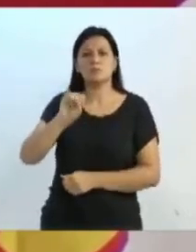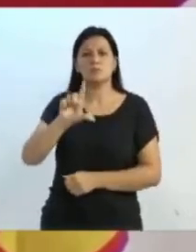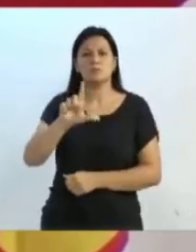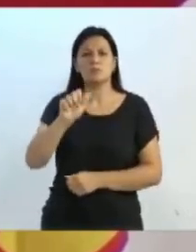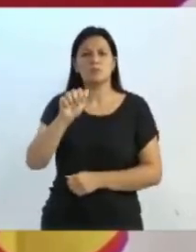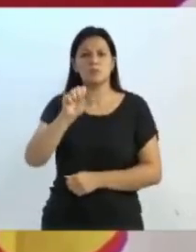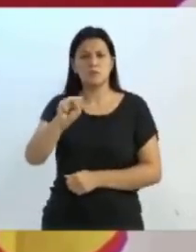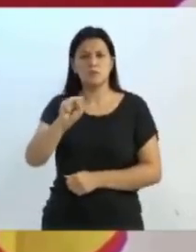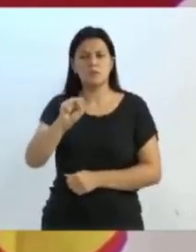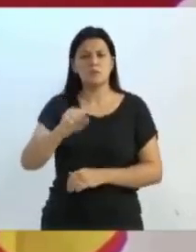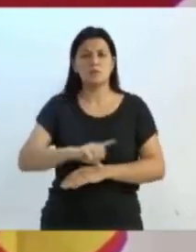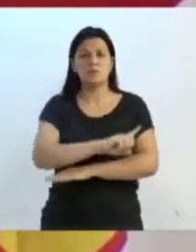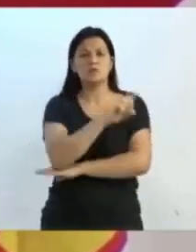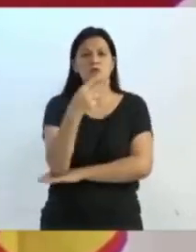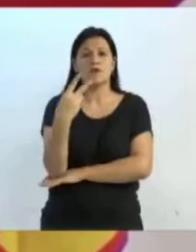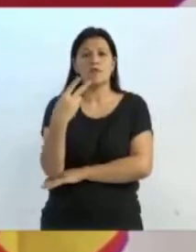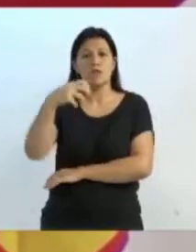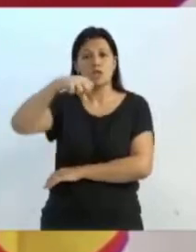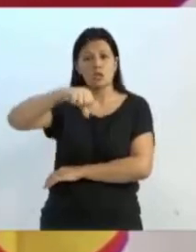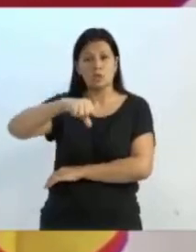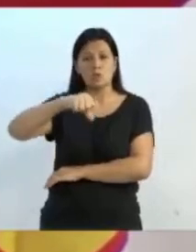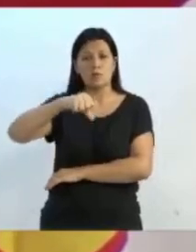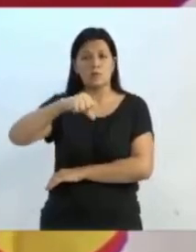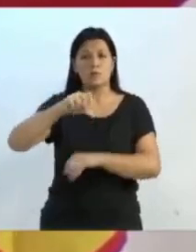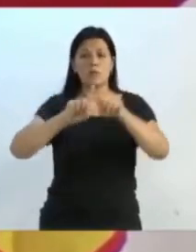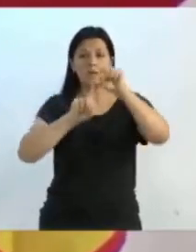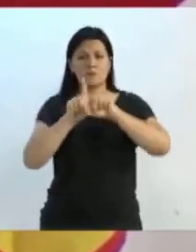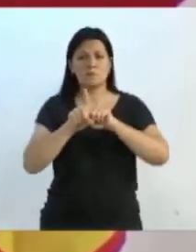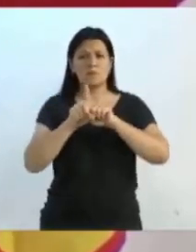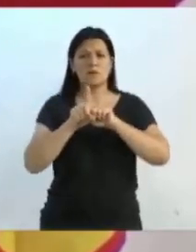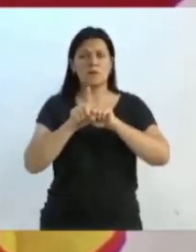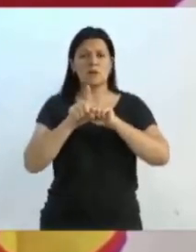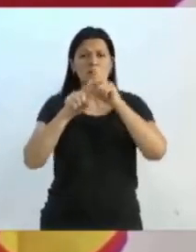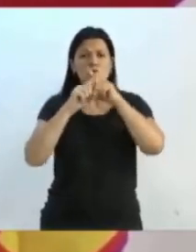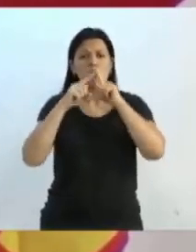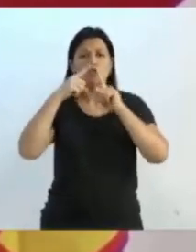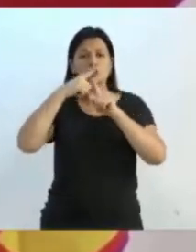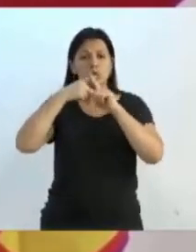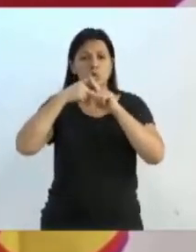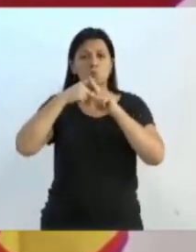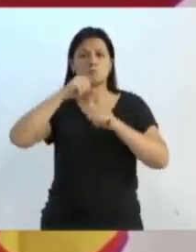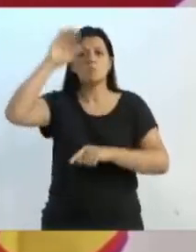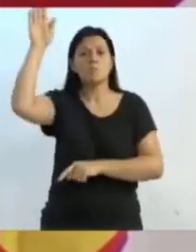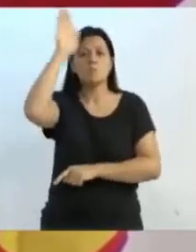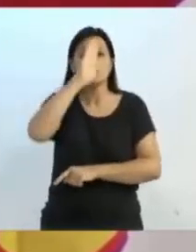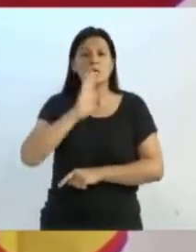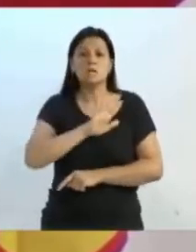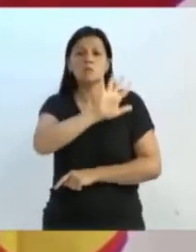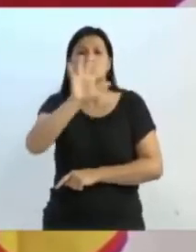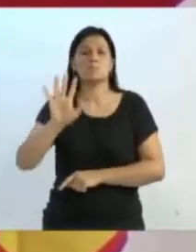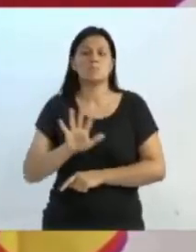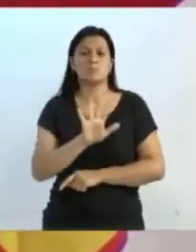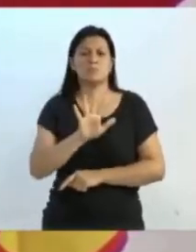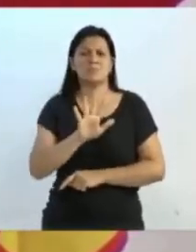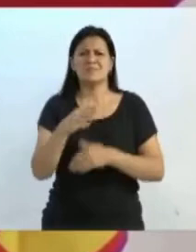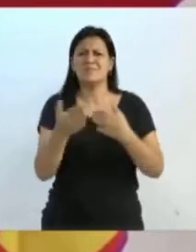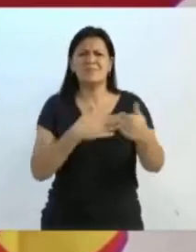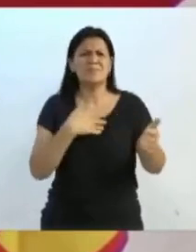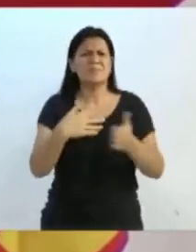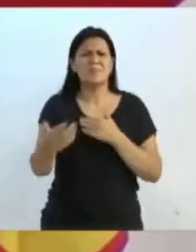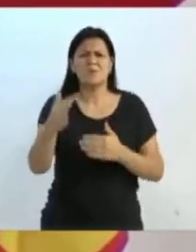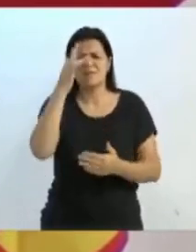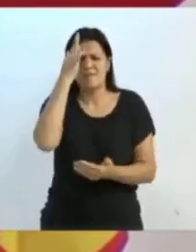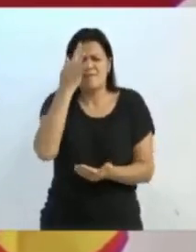um jejum nacional. Independente da religião, da fé de cada um, por que a gente não nos